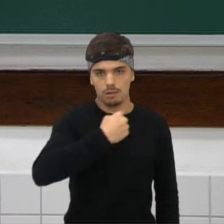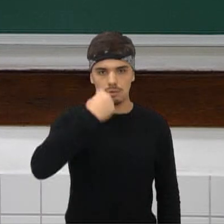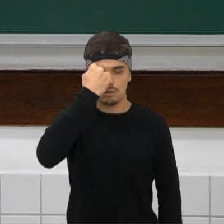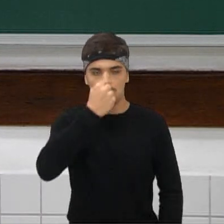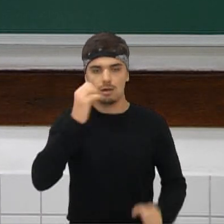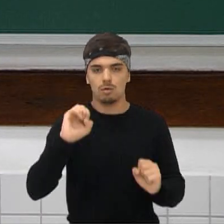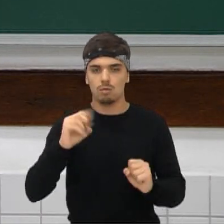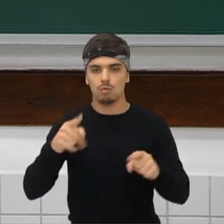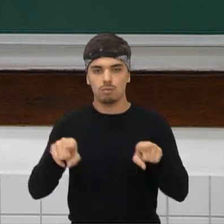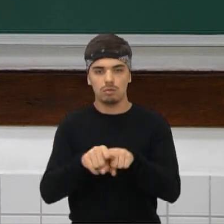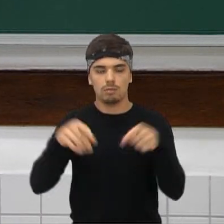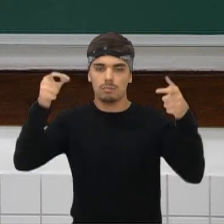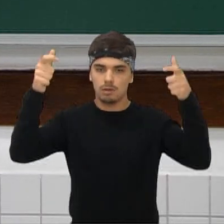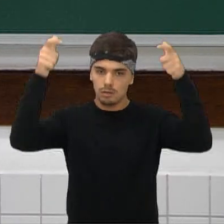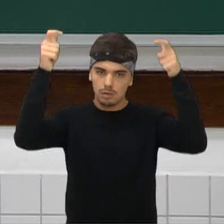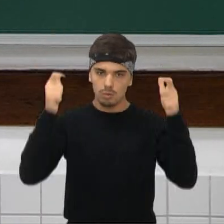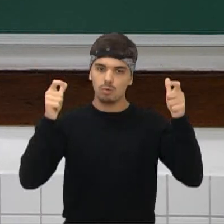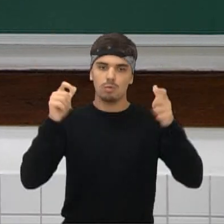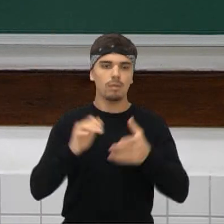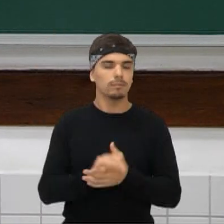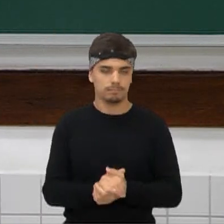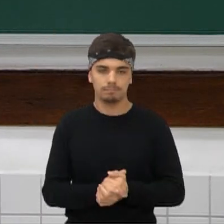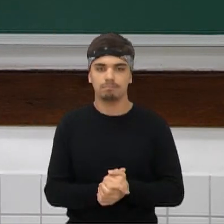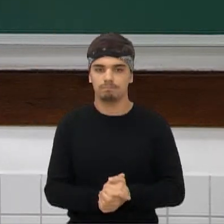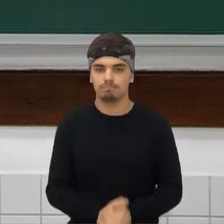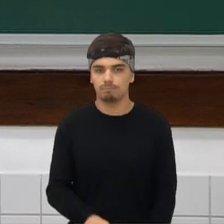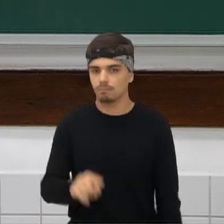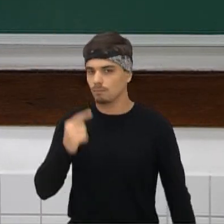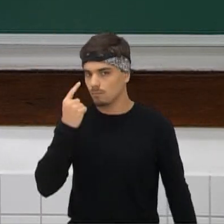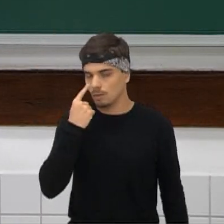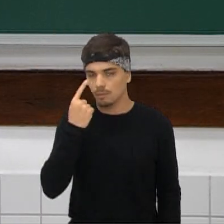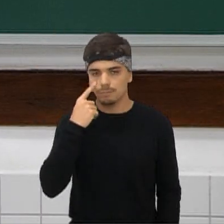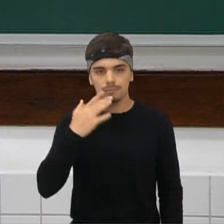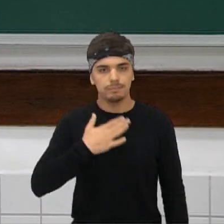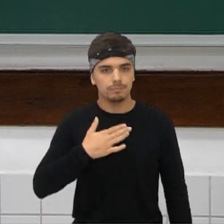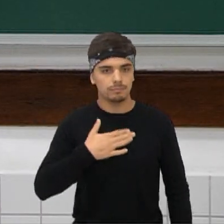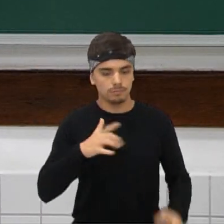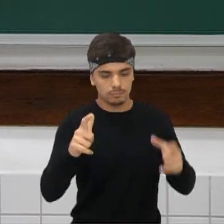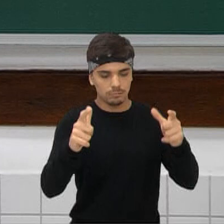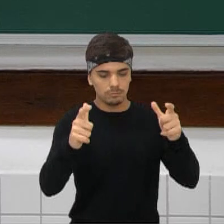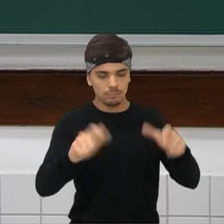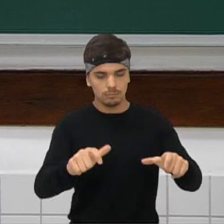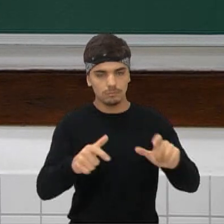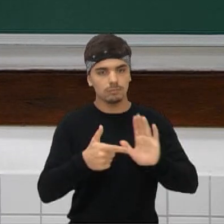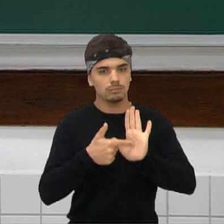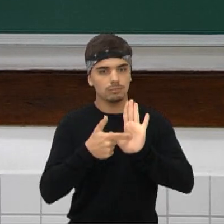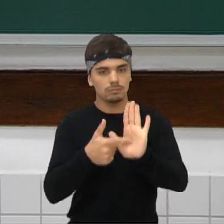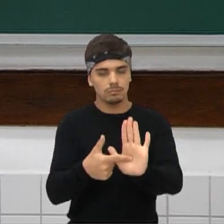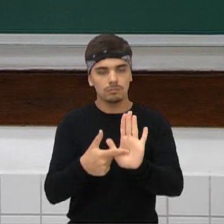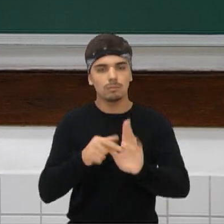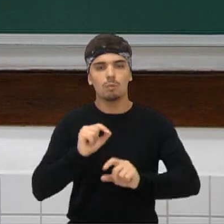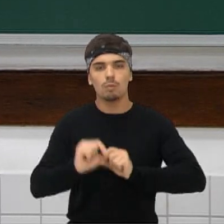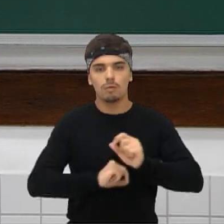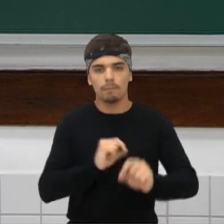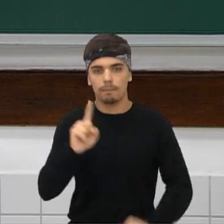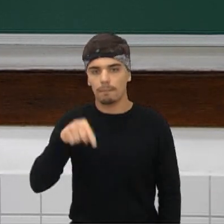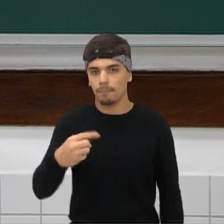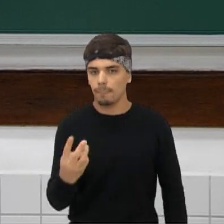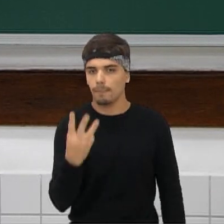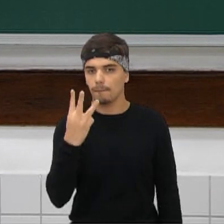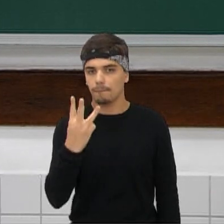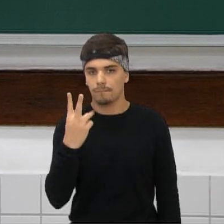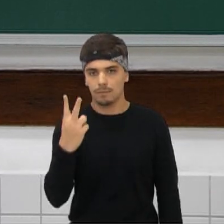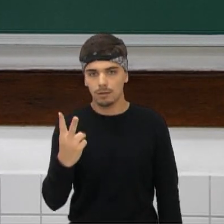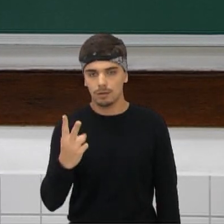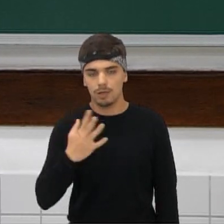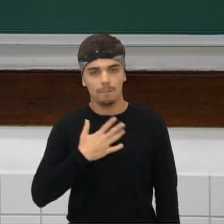e ela é lançada 5 vezes. Então, o meu espaço, né, amostral, ele vai ser 32. Então,